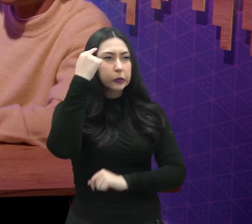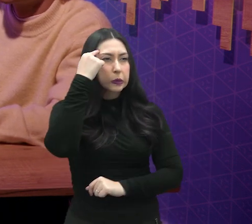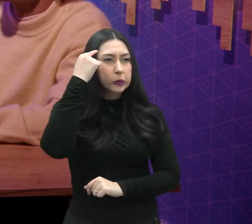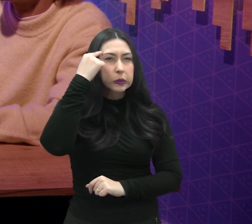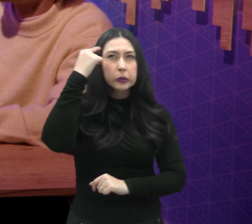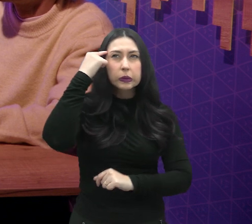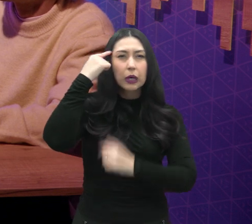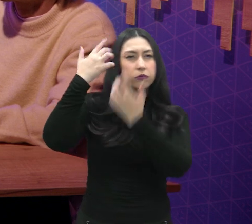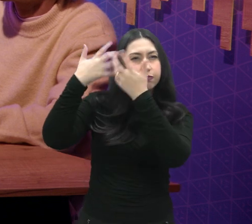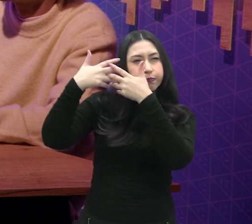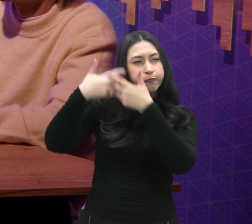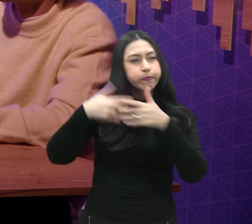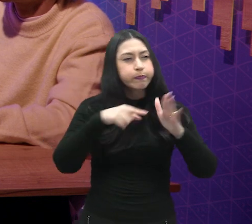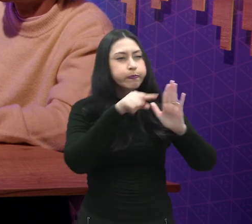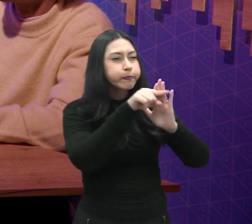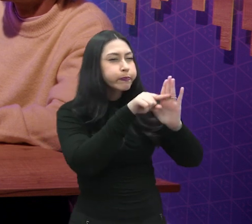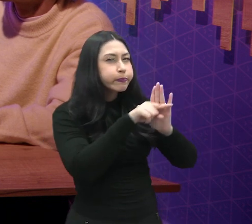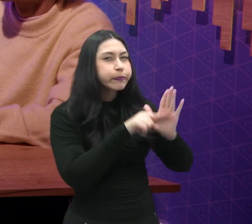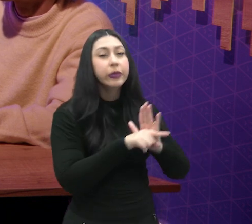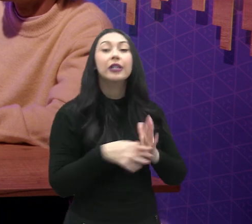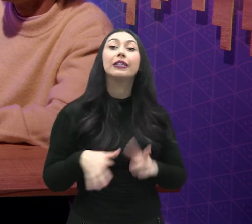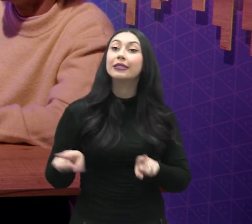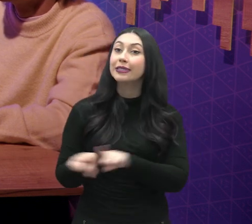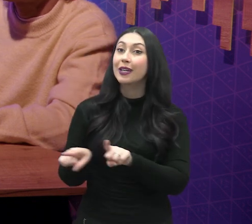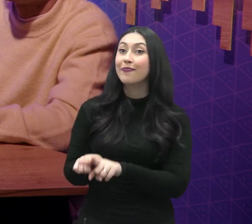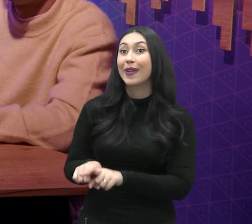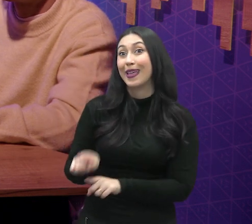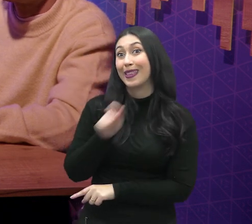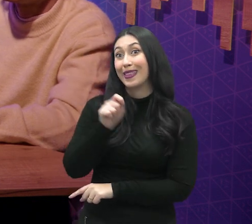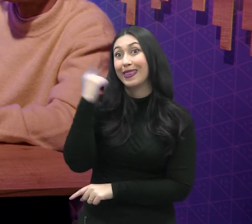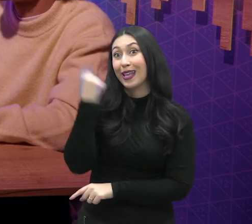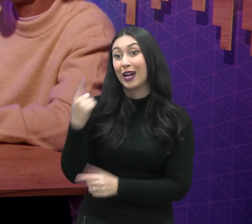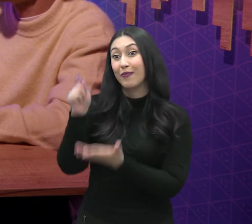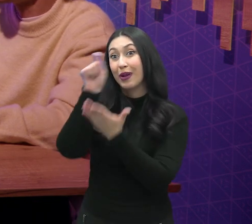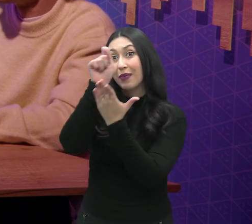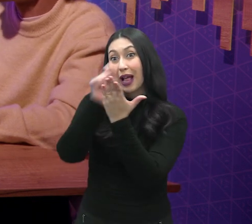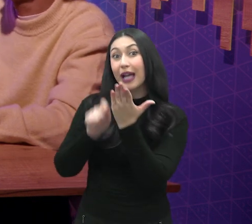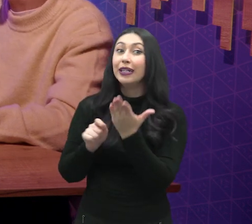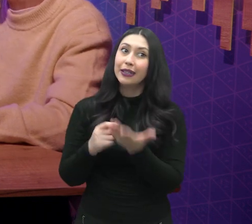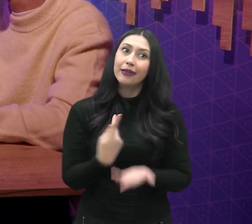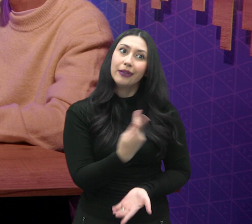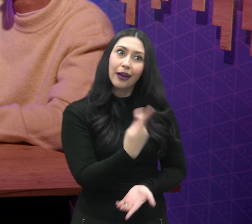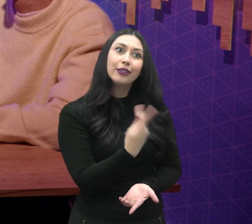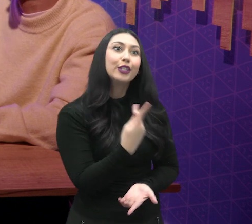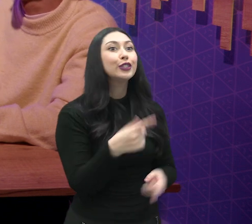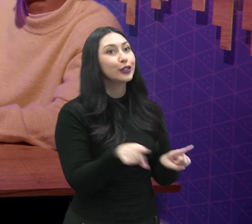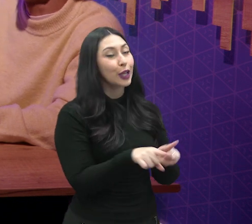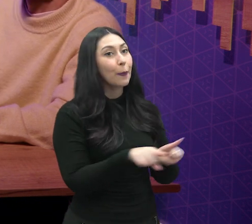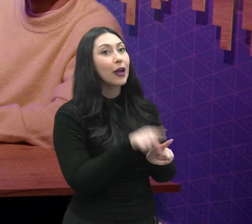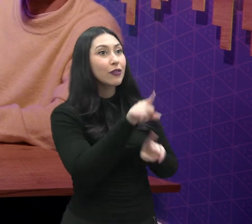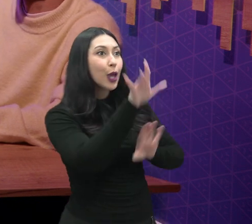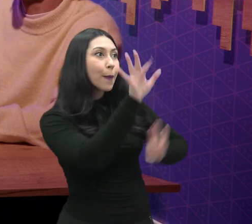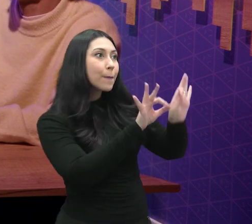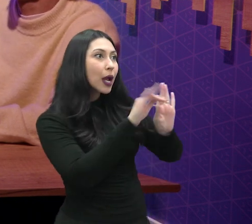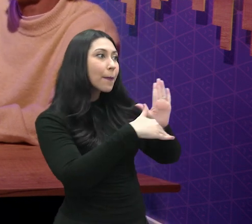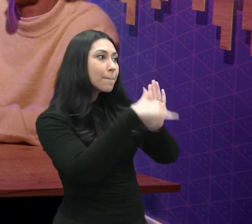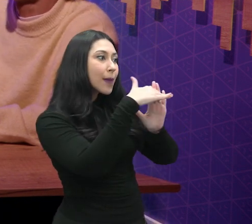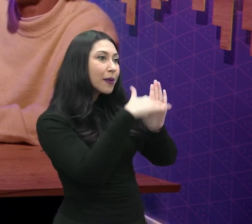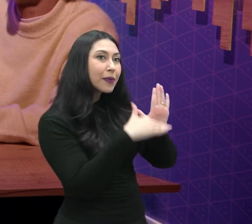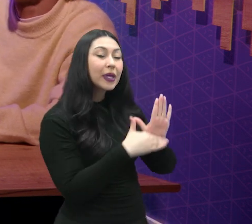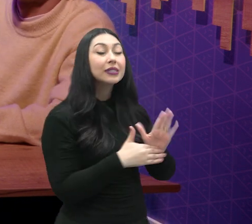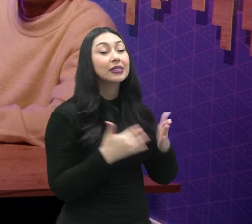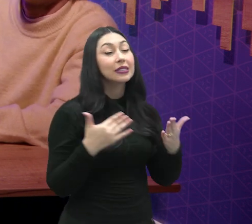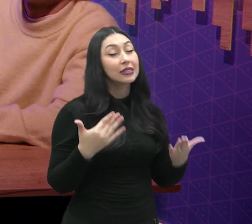muito usando a mente, pensando, desenvolvendo pesquisa. A Tami escrevendo texto o dia inteiro. Não, é isso. A gente, né,